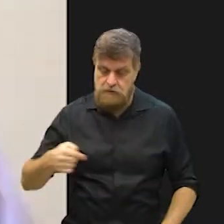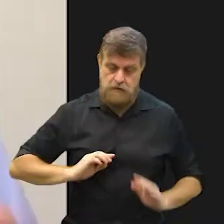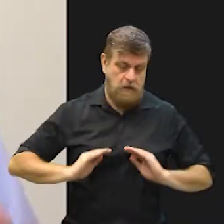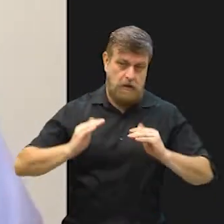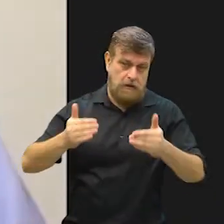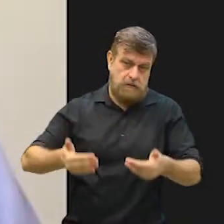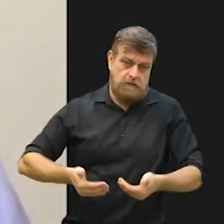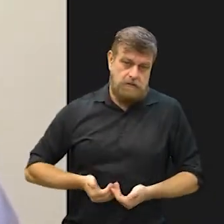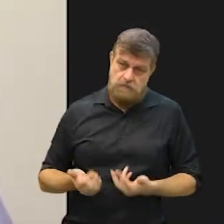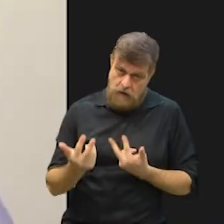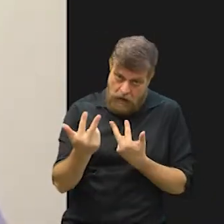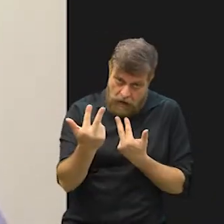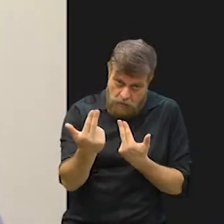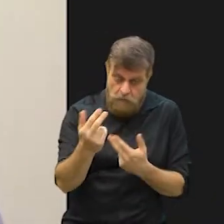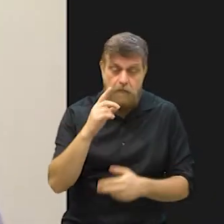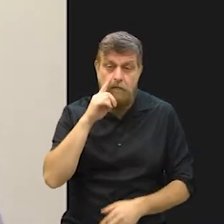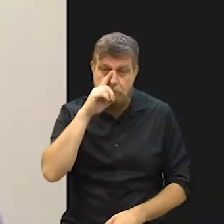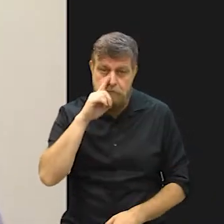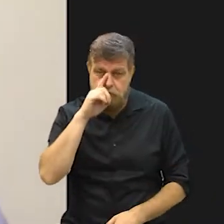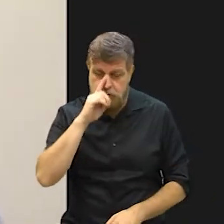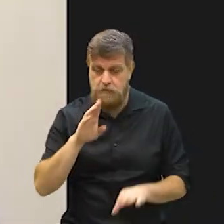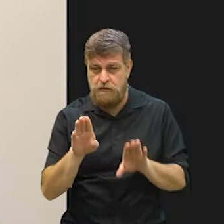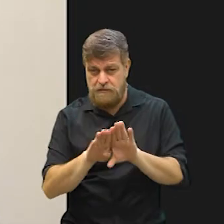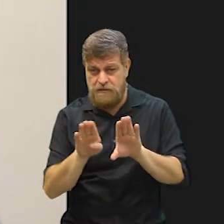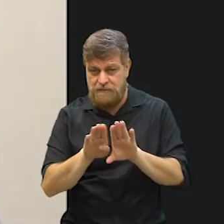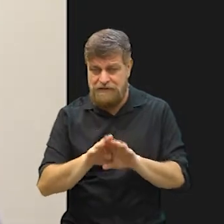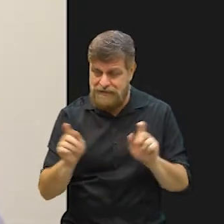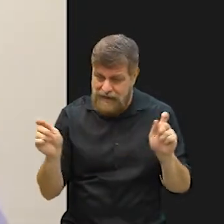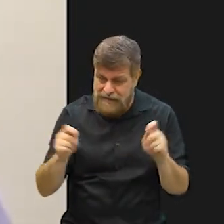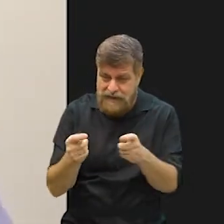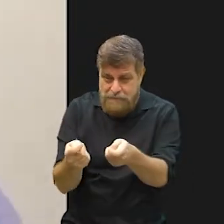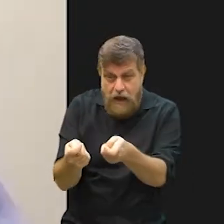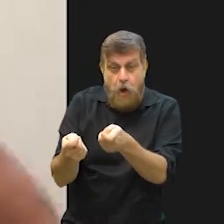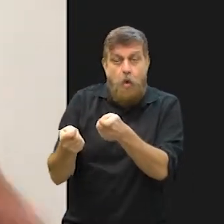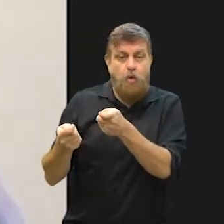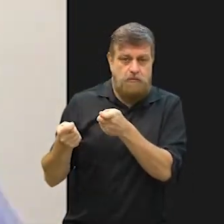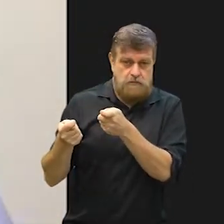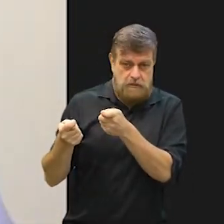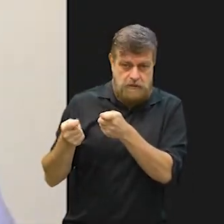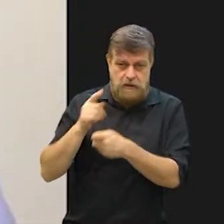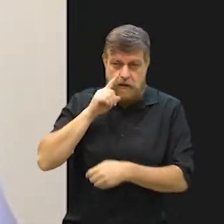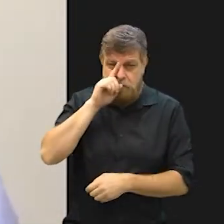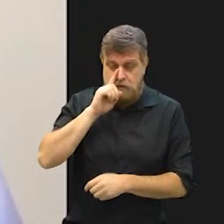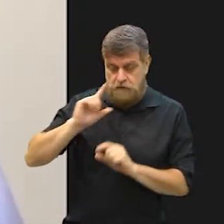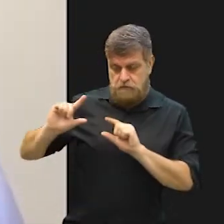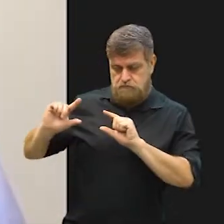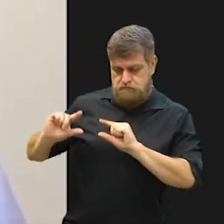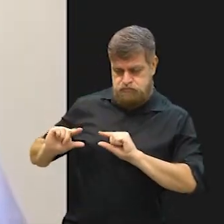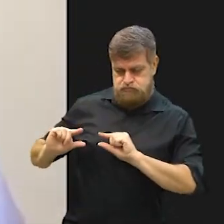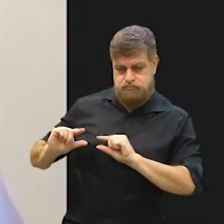E não podia deixar de ser diferente com a cirurgia fetal. Mas são riscos absolutamente controláveis,